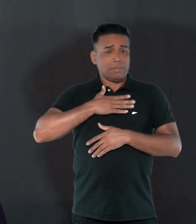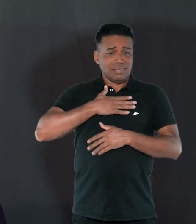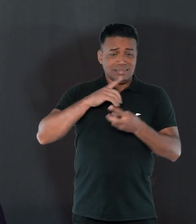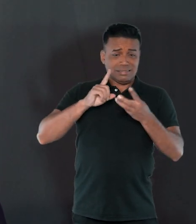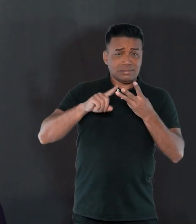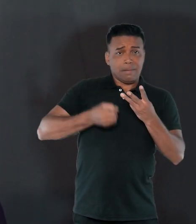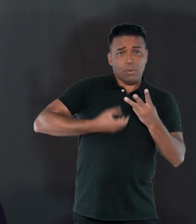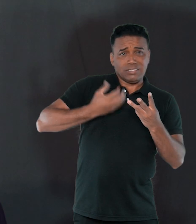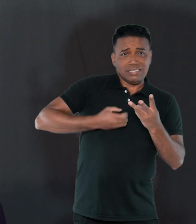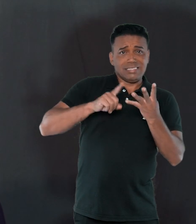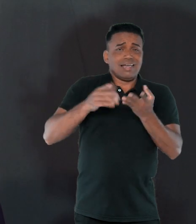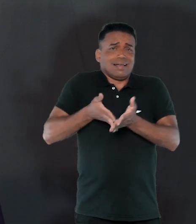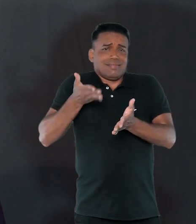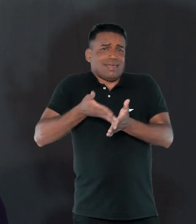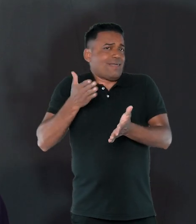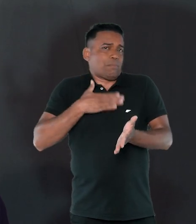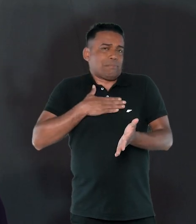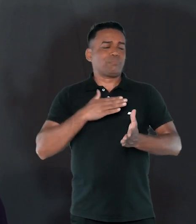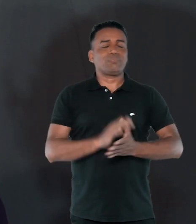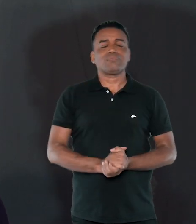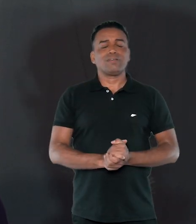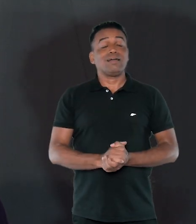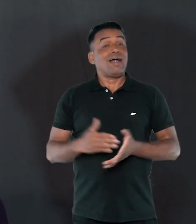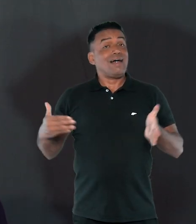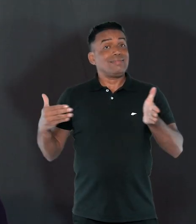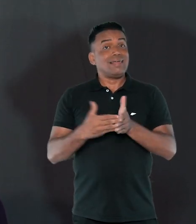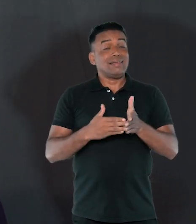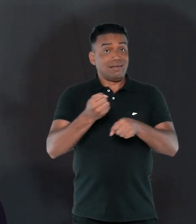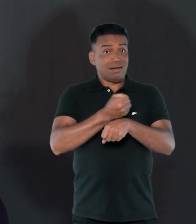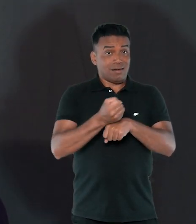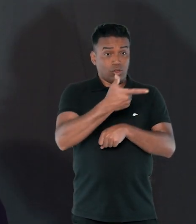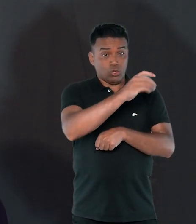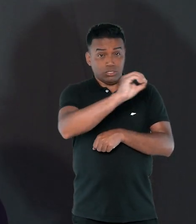meus cadernos, até que, em 2009,